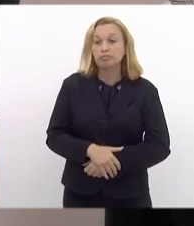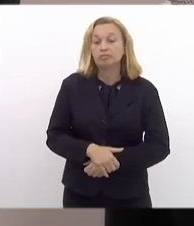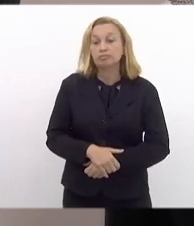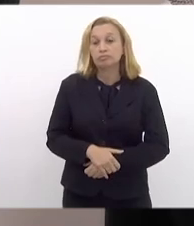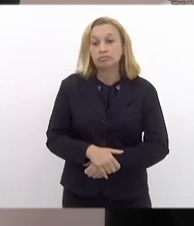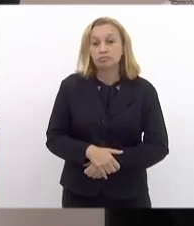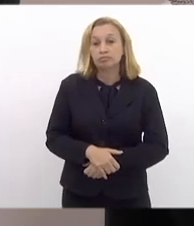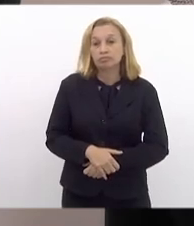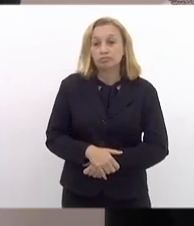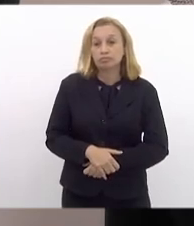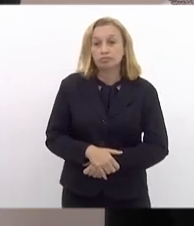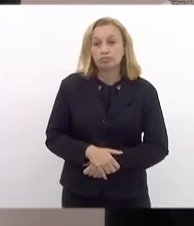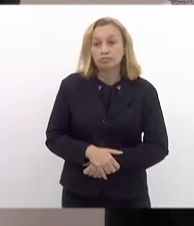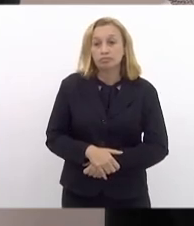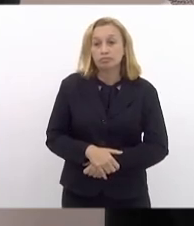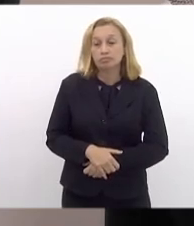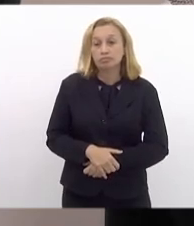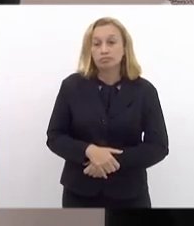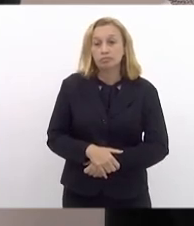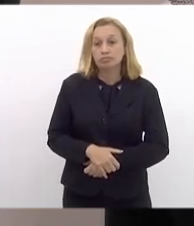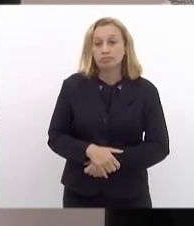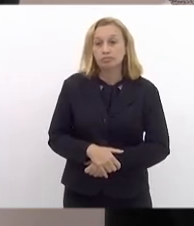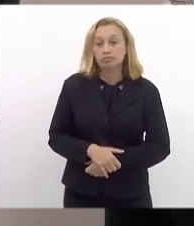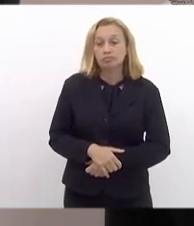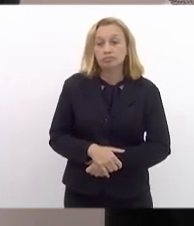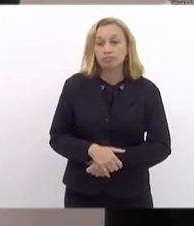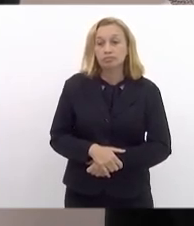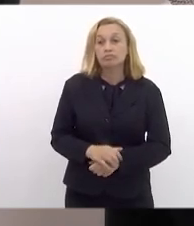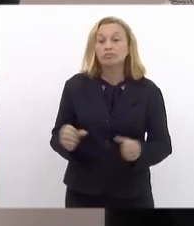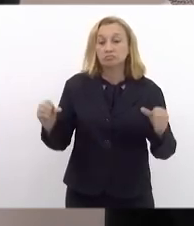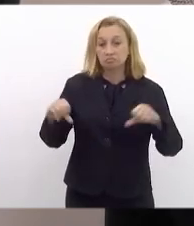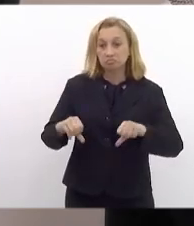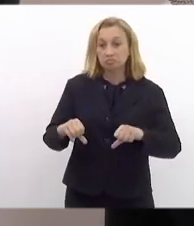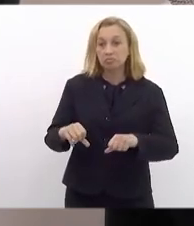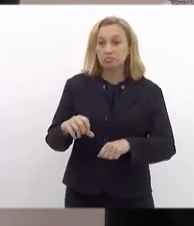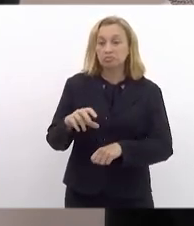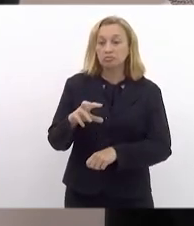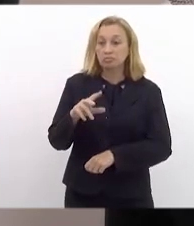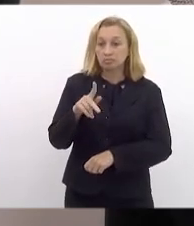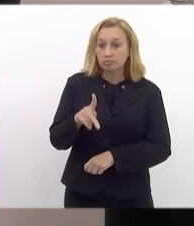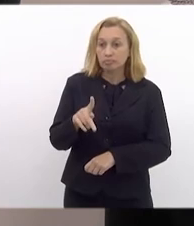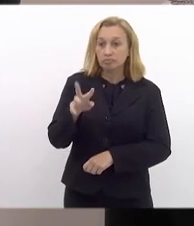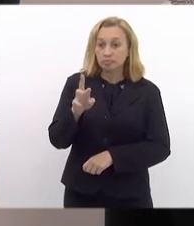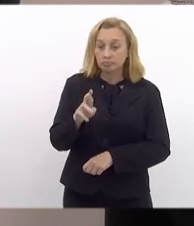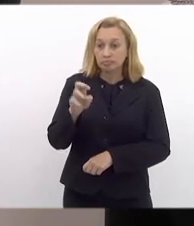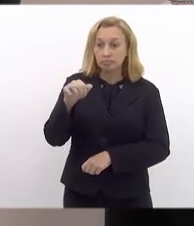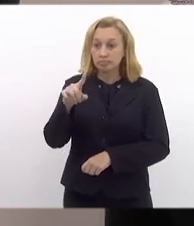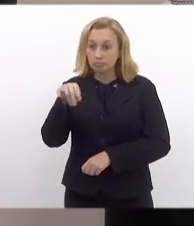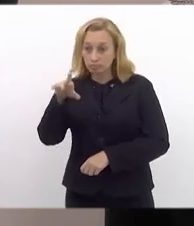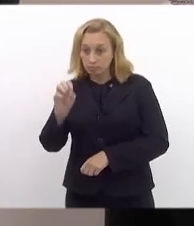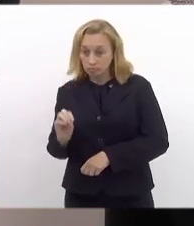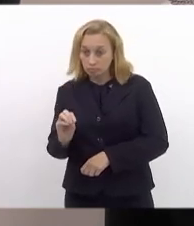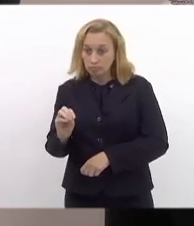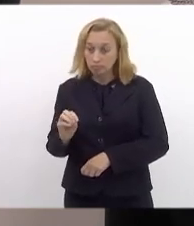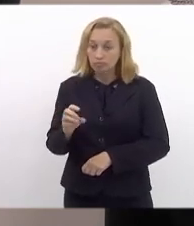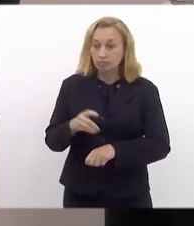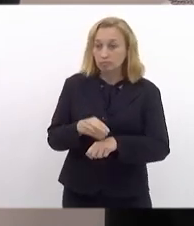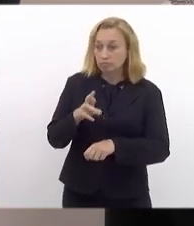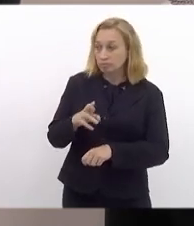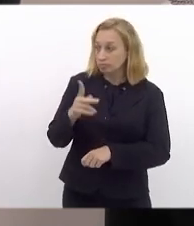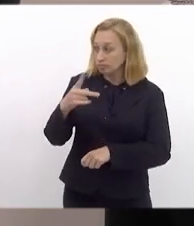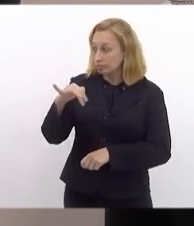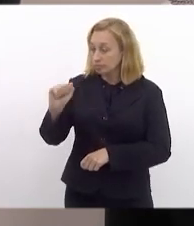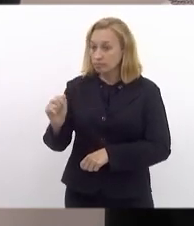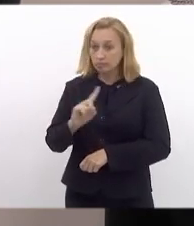bom e com um prenúncio de recessão que é o pior dos quadros e a Doutora Priscila não faz